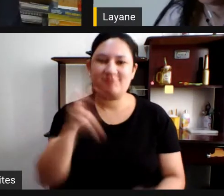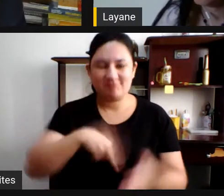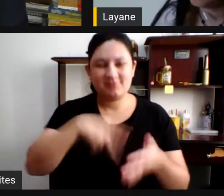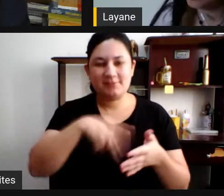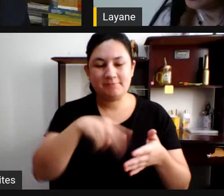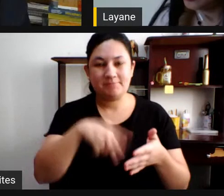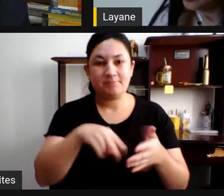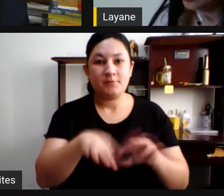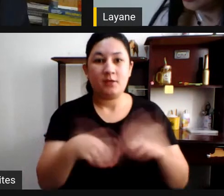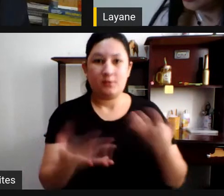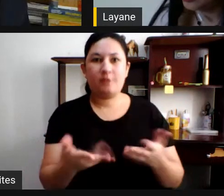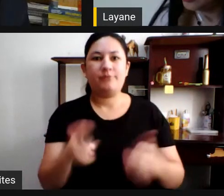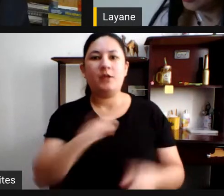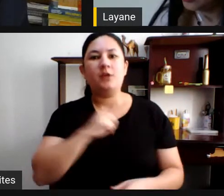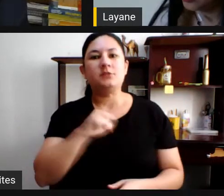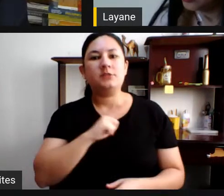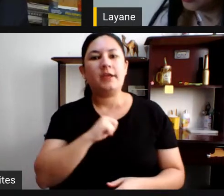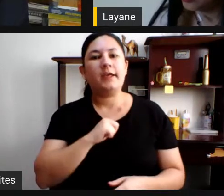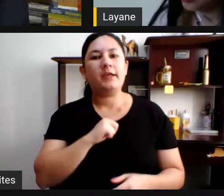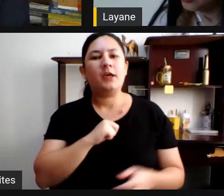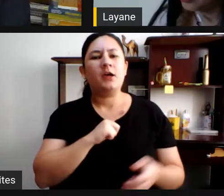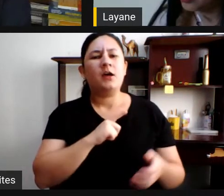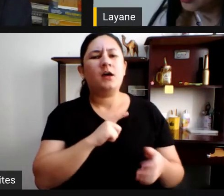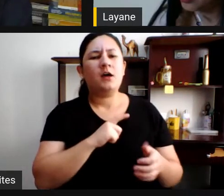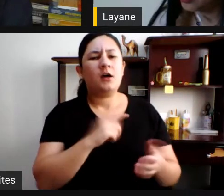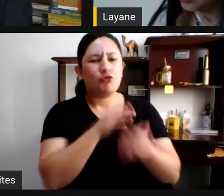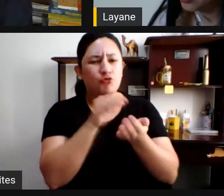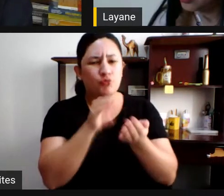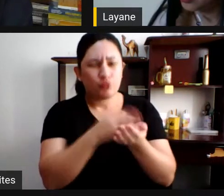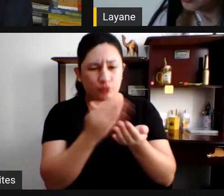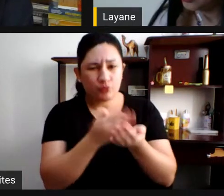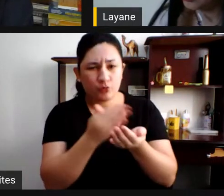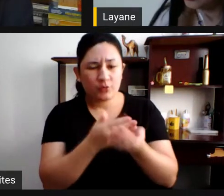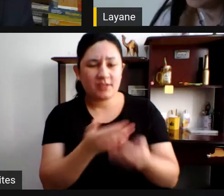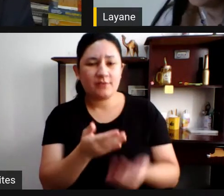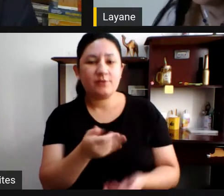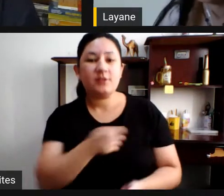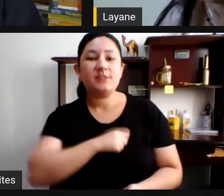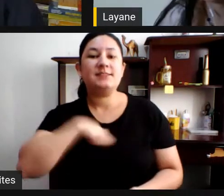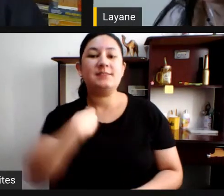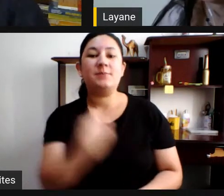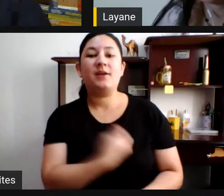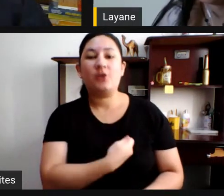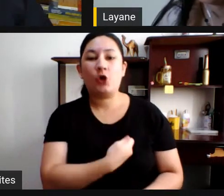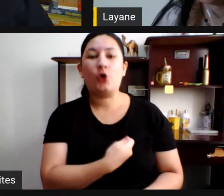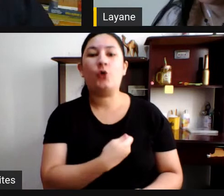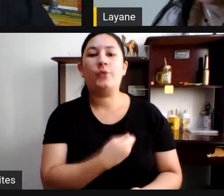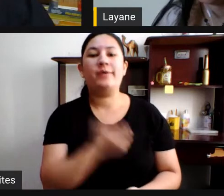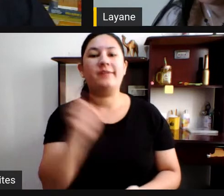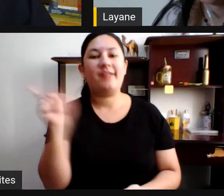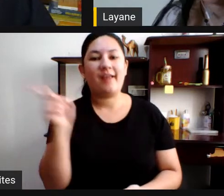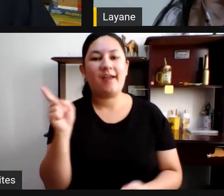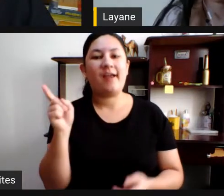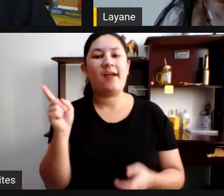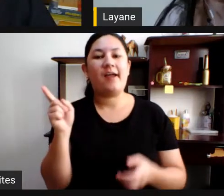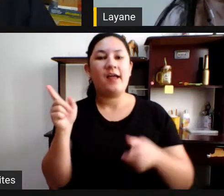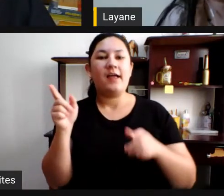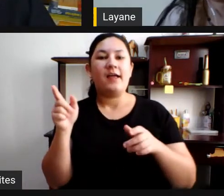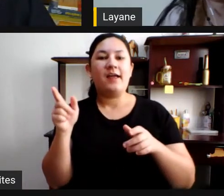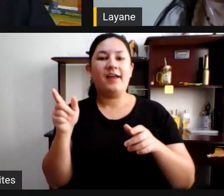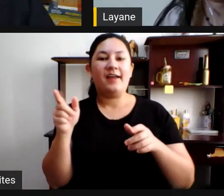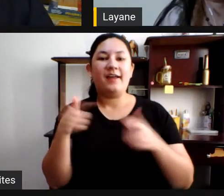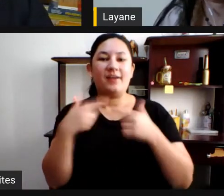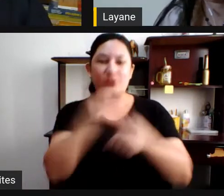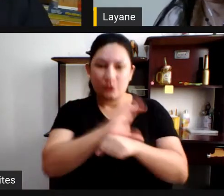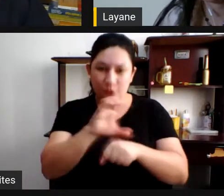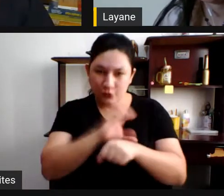em espanhol publicado na Argentina do curso de linguística geral e o prefácio é escrito pelo amado Alonso e